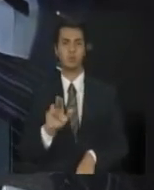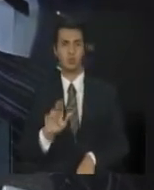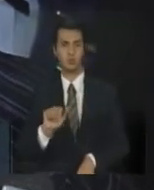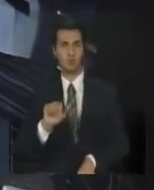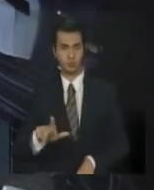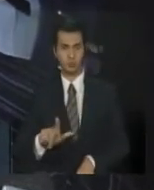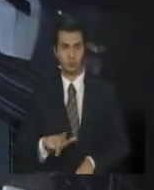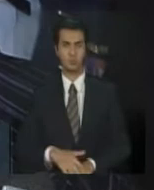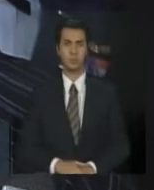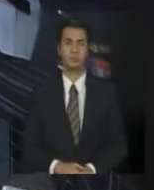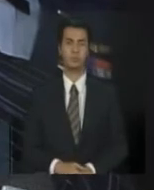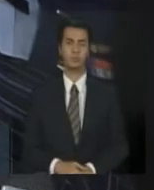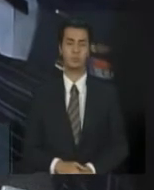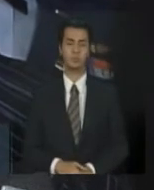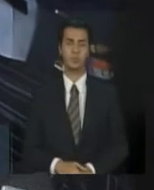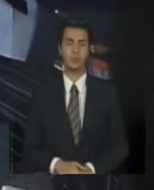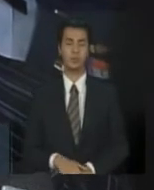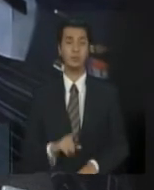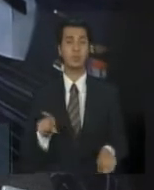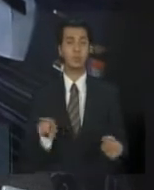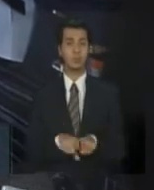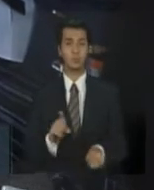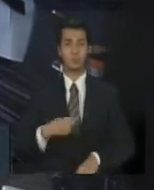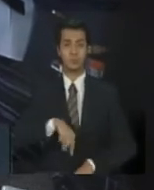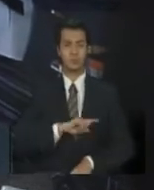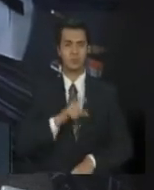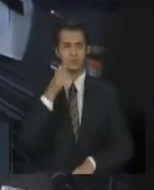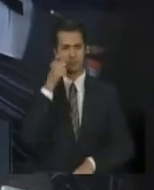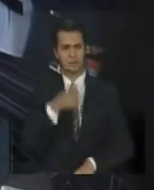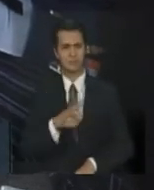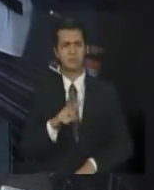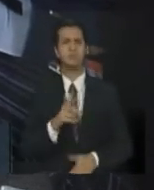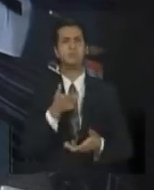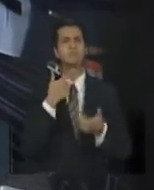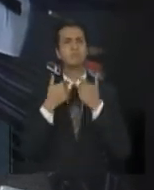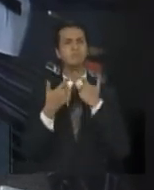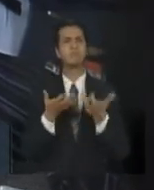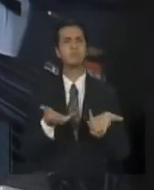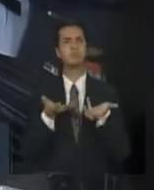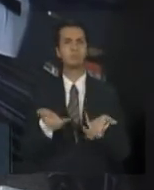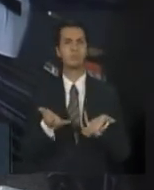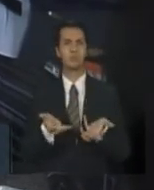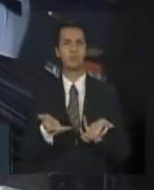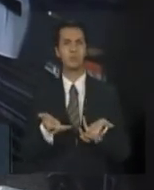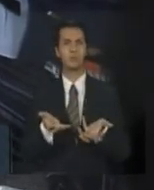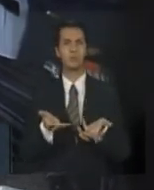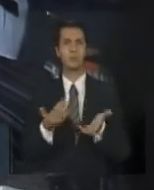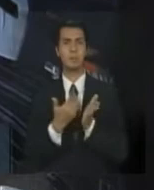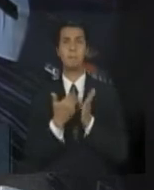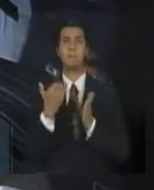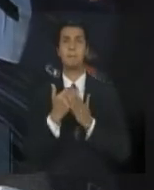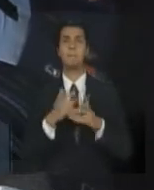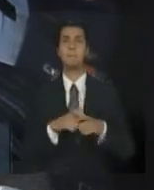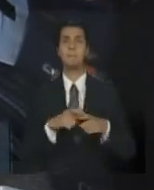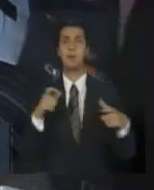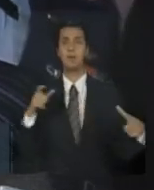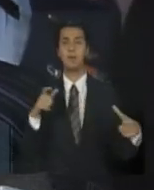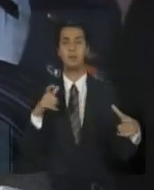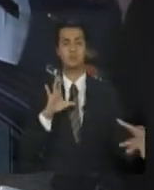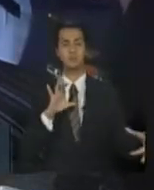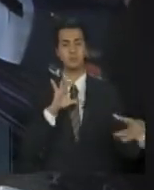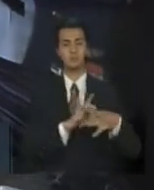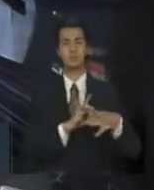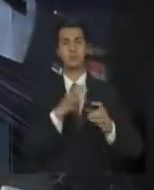que nós temos também interesse em ampliar a integração